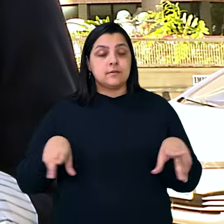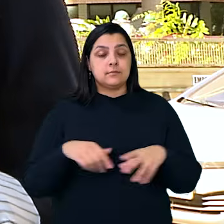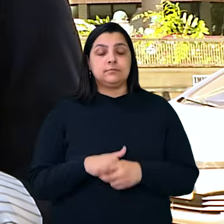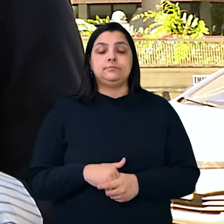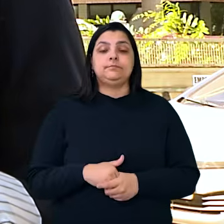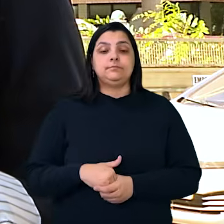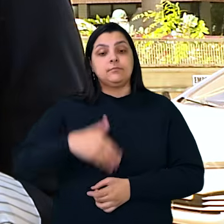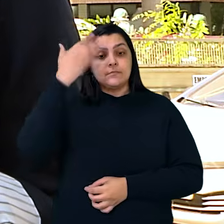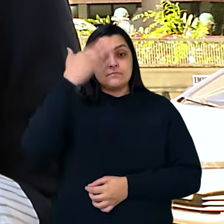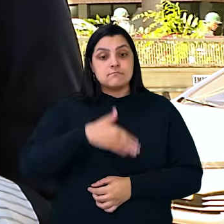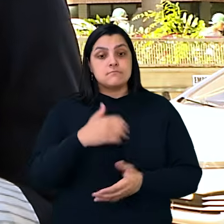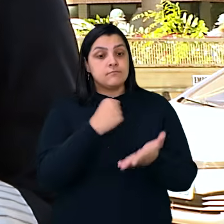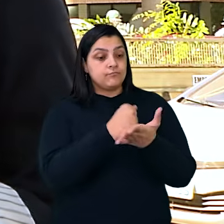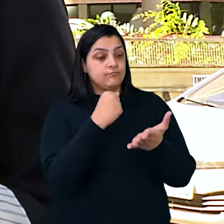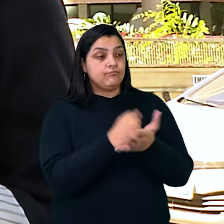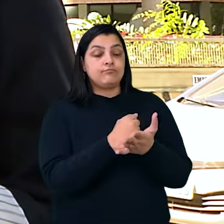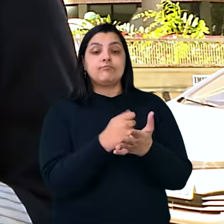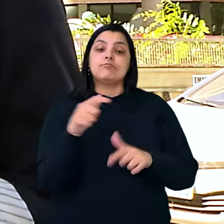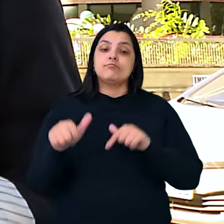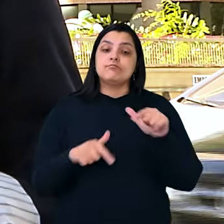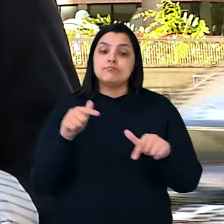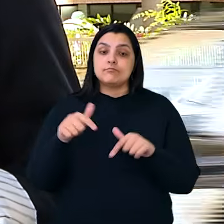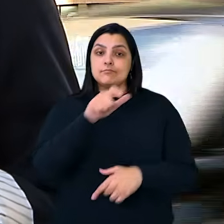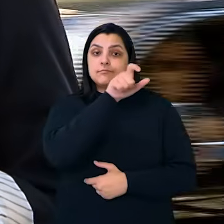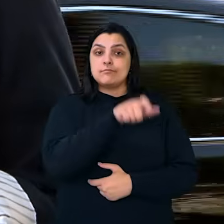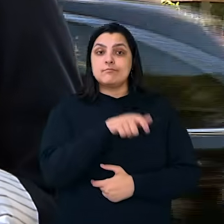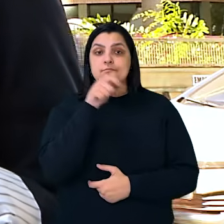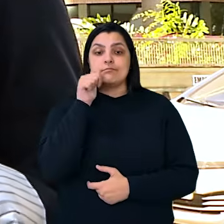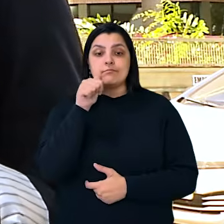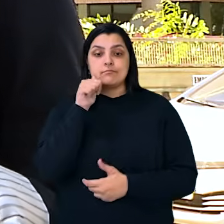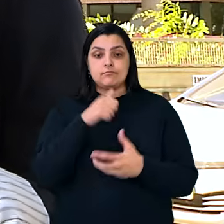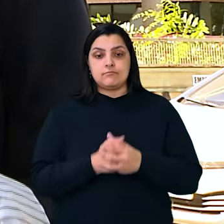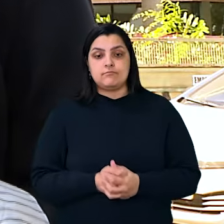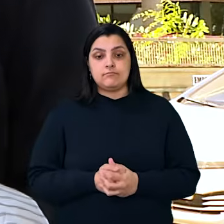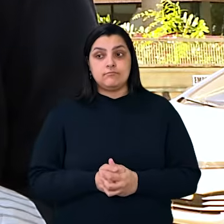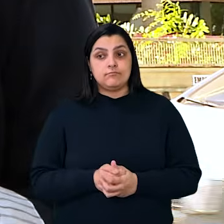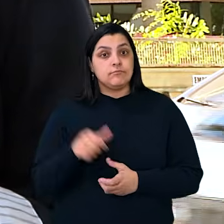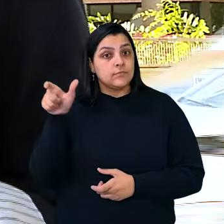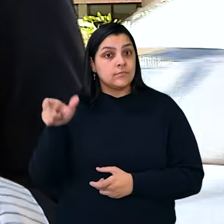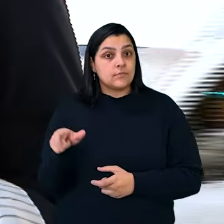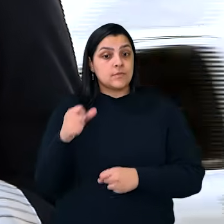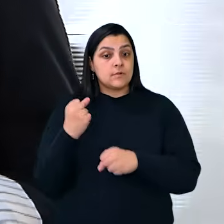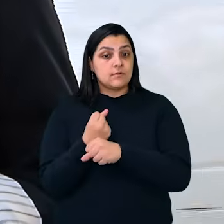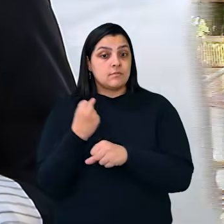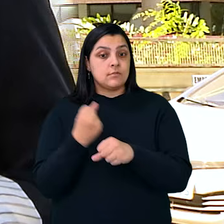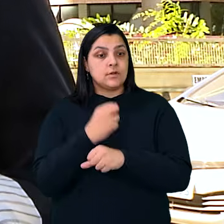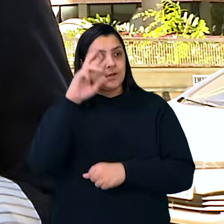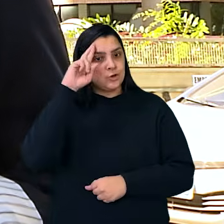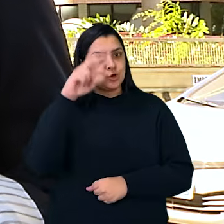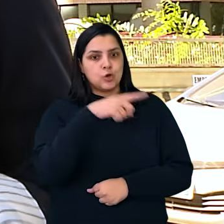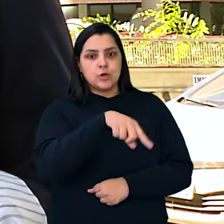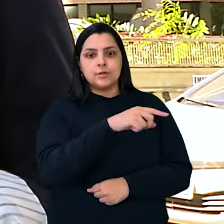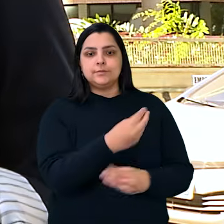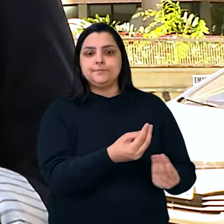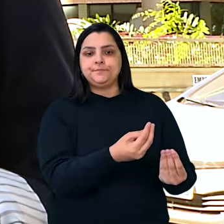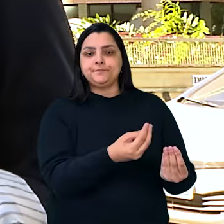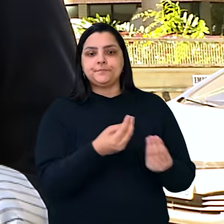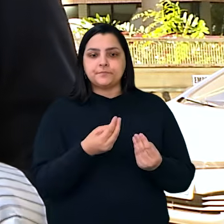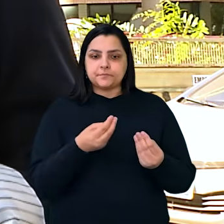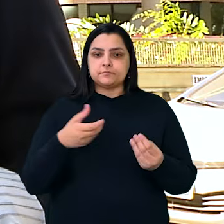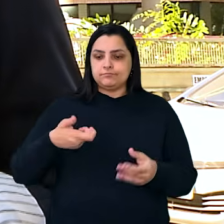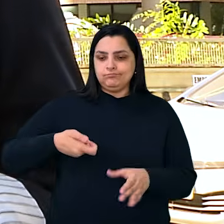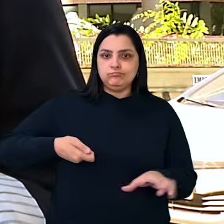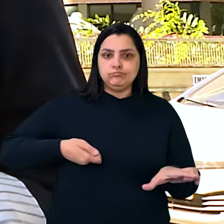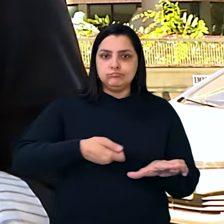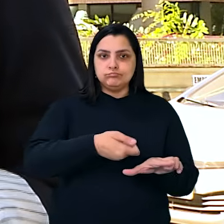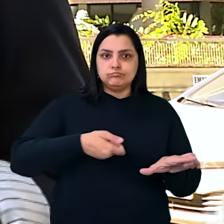materiais, além de reconhecimento de vínculo de emprego com a contratante. O mestre de obras alegou que a dona dos imóveis forneceu a